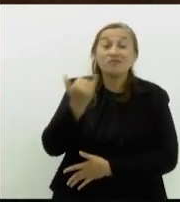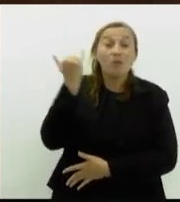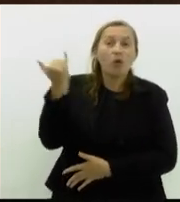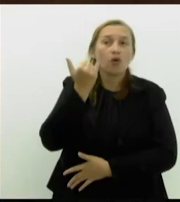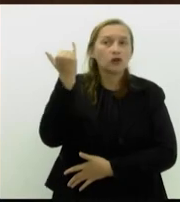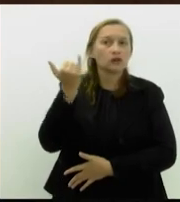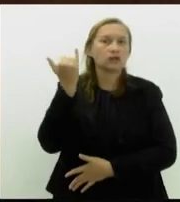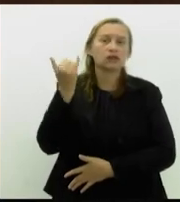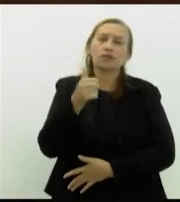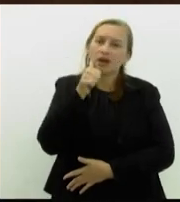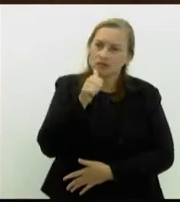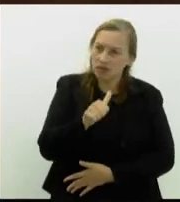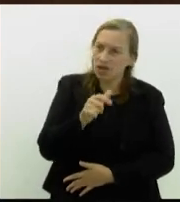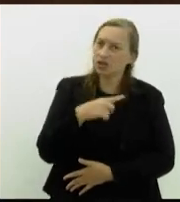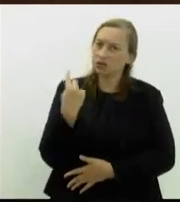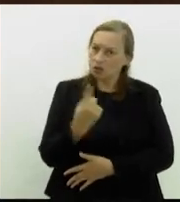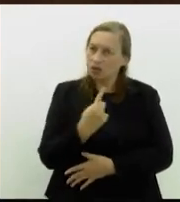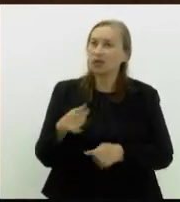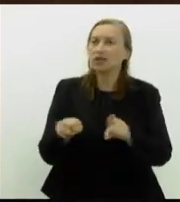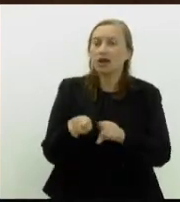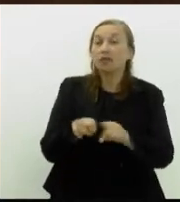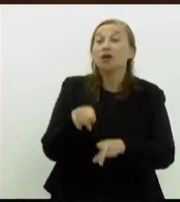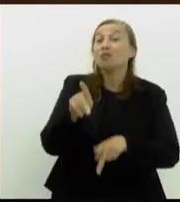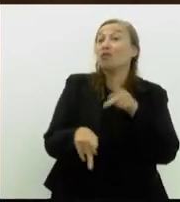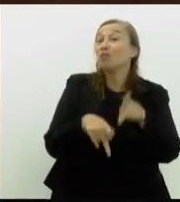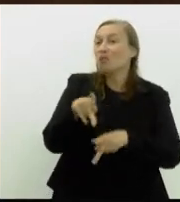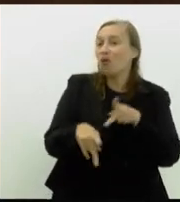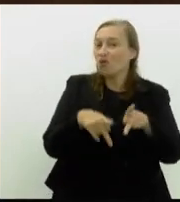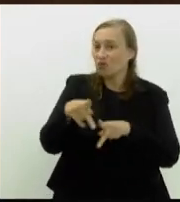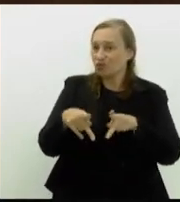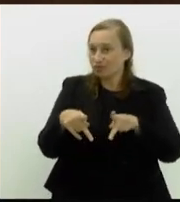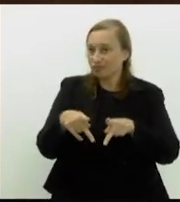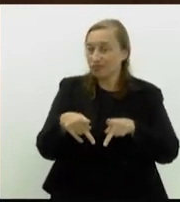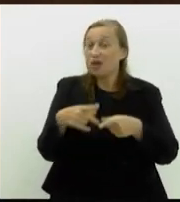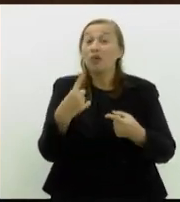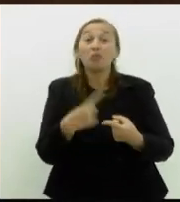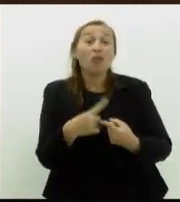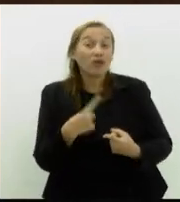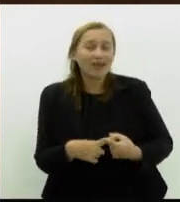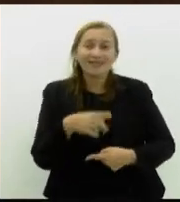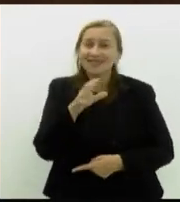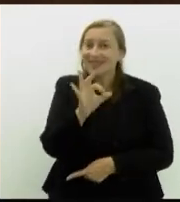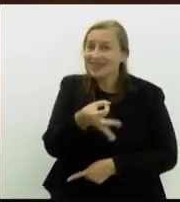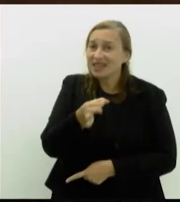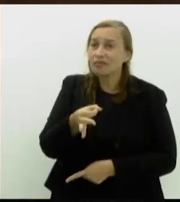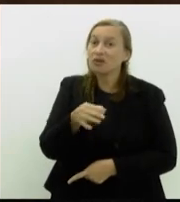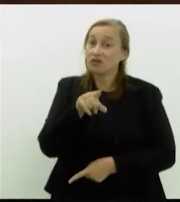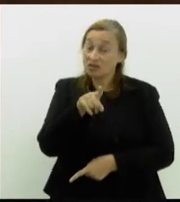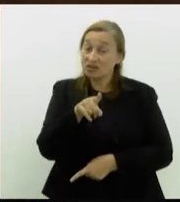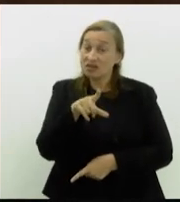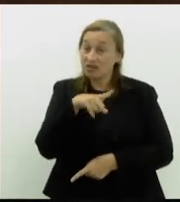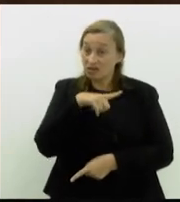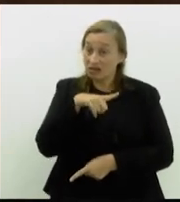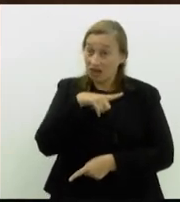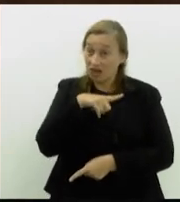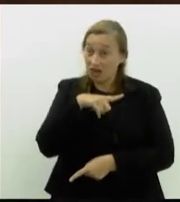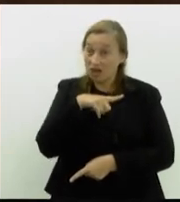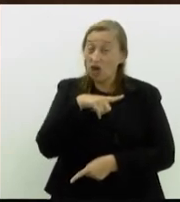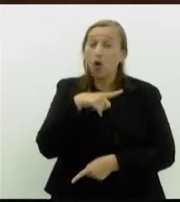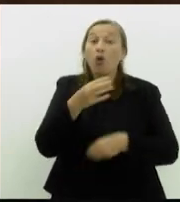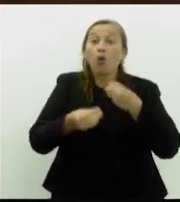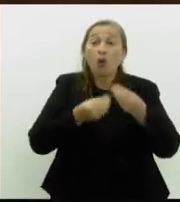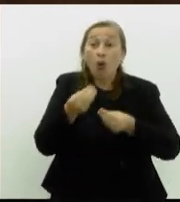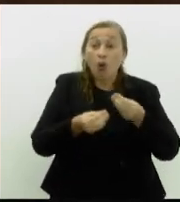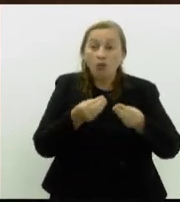as nossas mulheres, mas para a vida da população completa, porque, evidentemente, se você tem condições de mapear